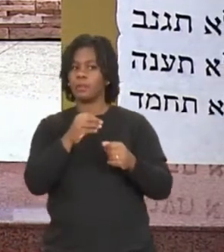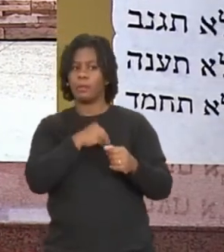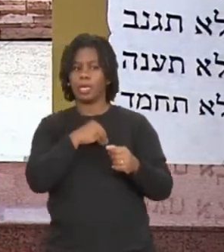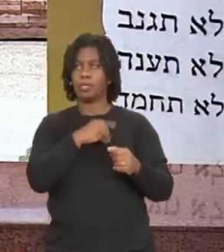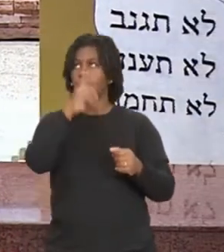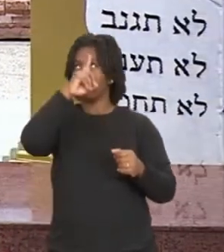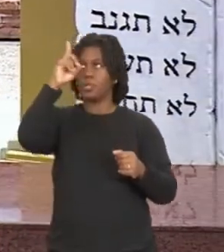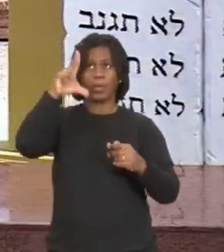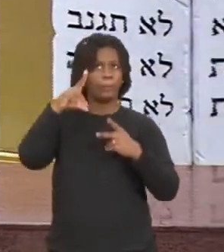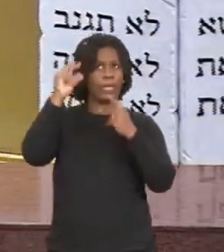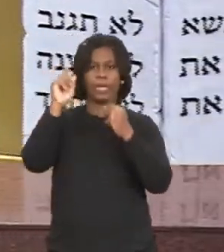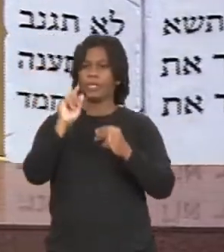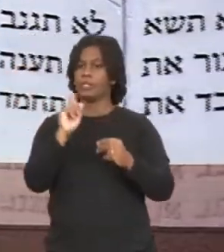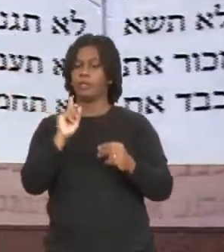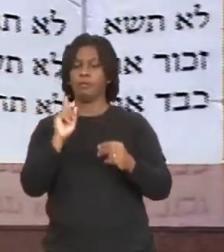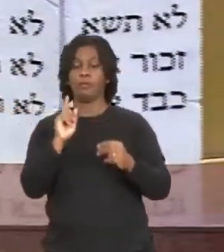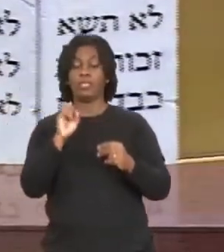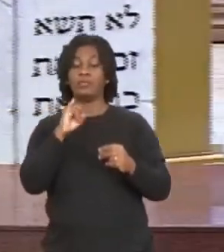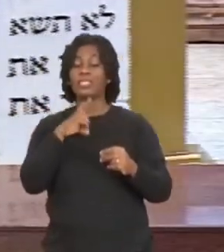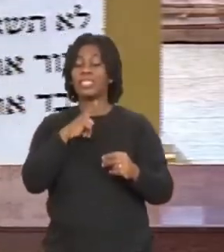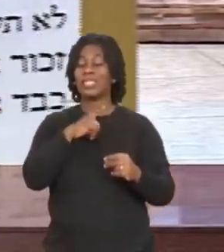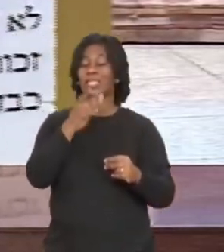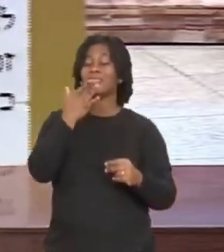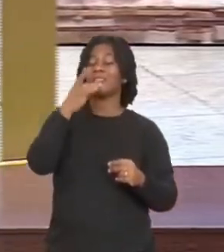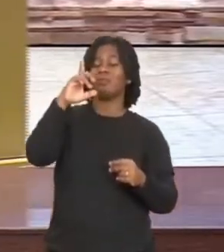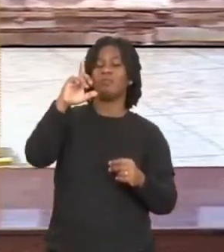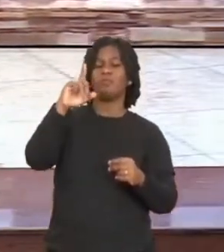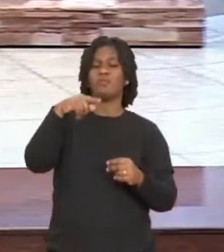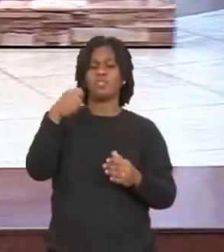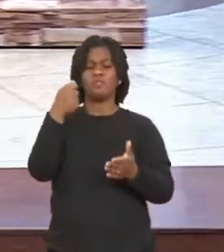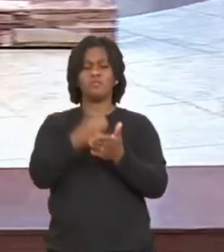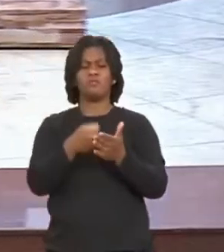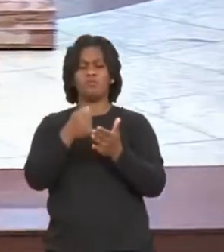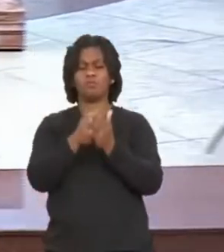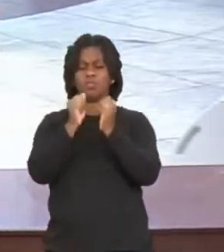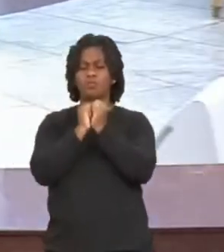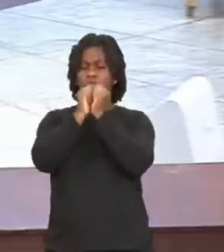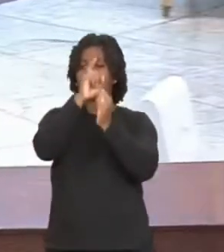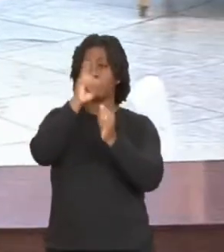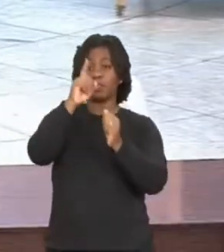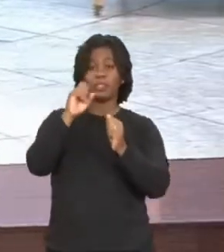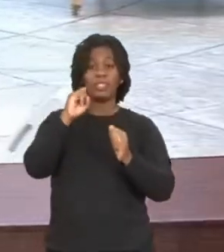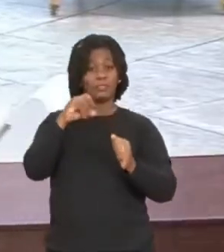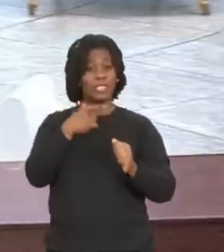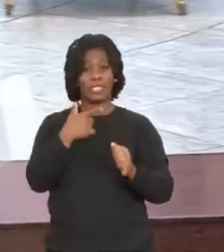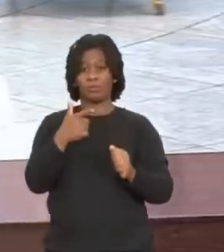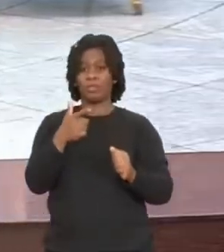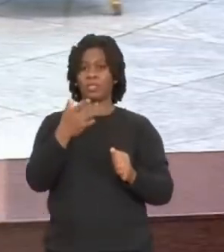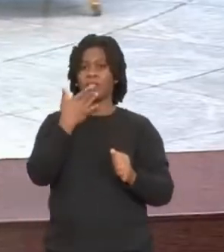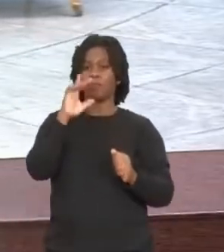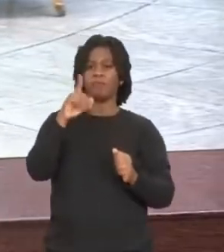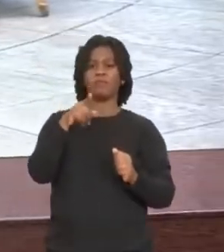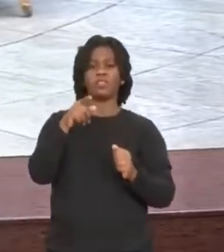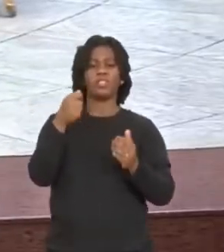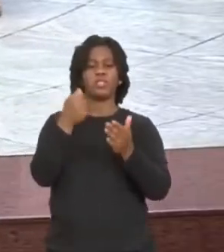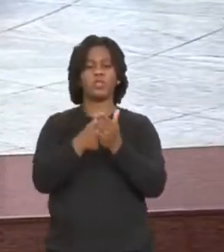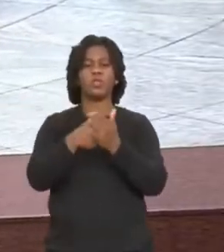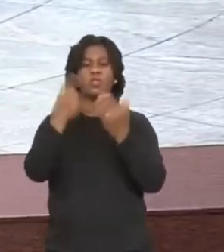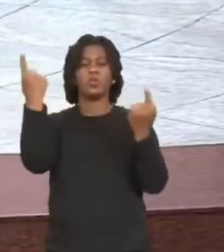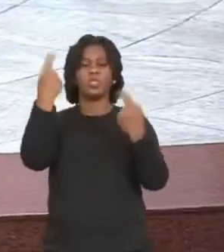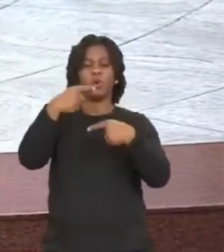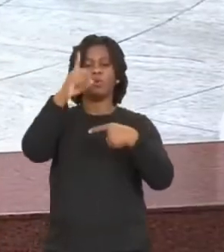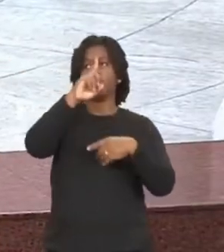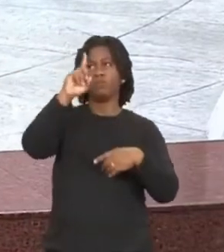Quando você tem temor, você luta com Deus. Quando você não tem temor, você luta